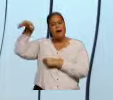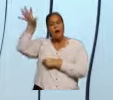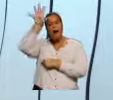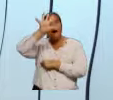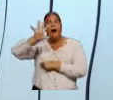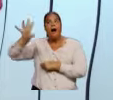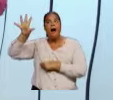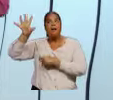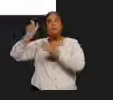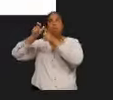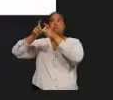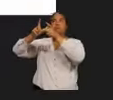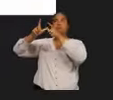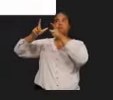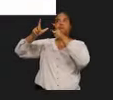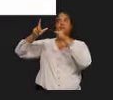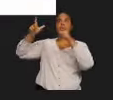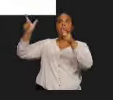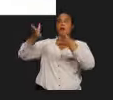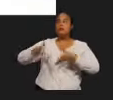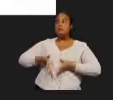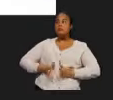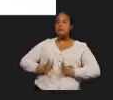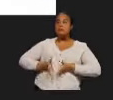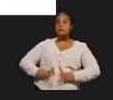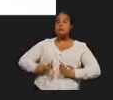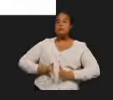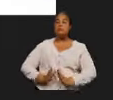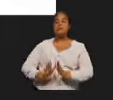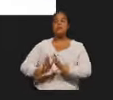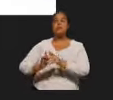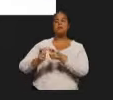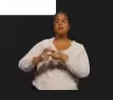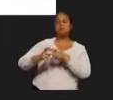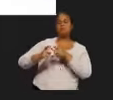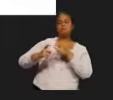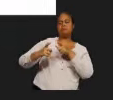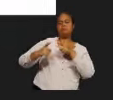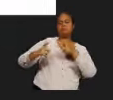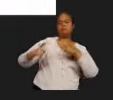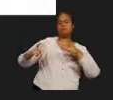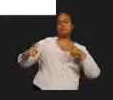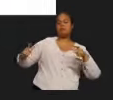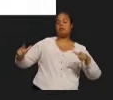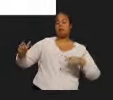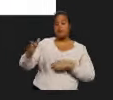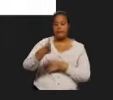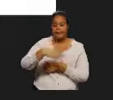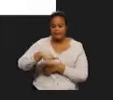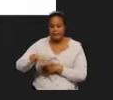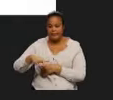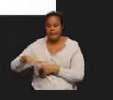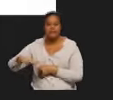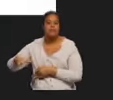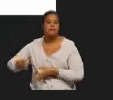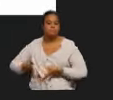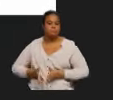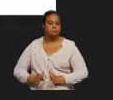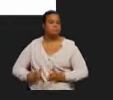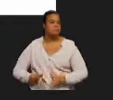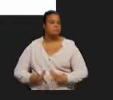as maiores altas de fertilidade ou seja o maior número de crianças nascendo